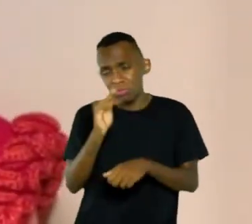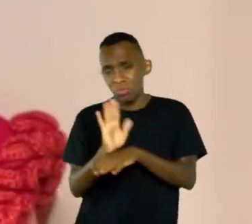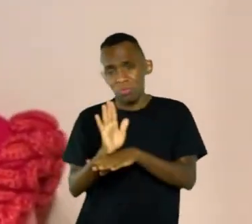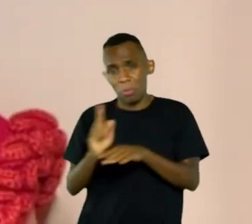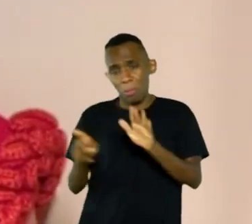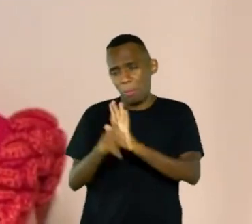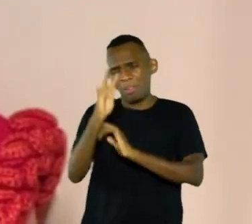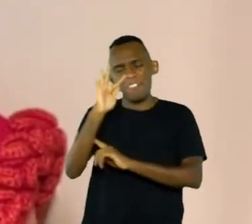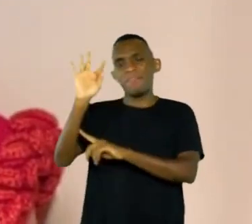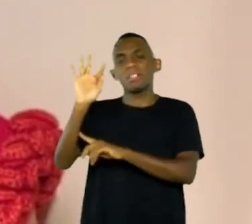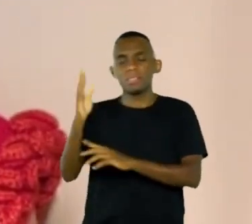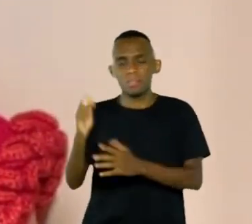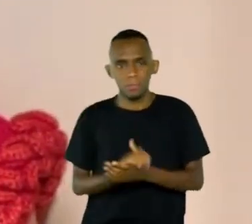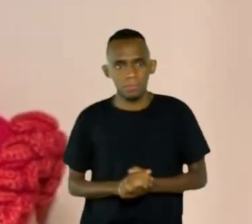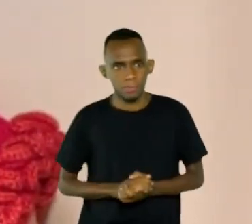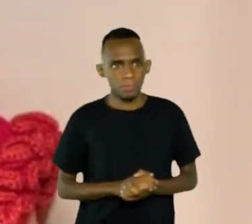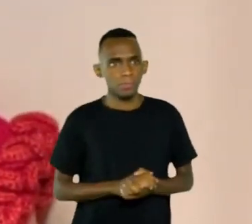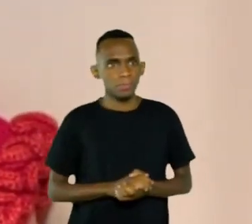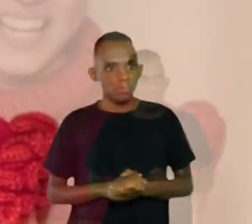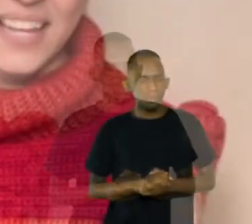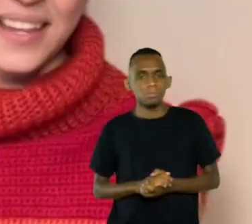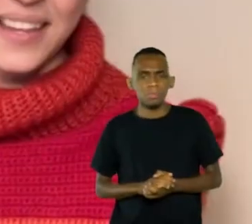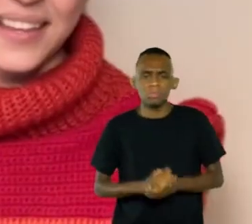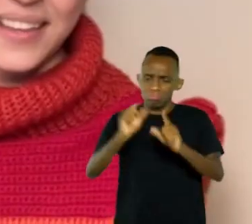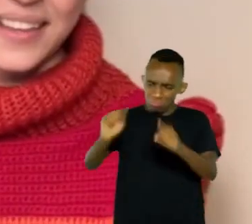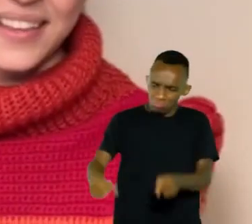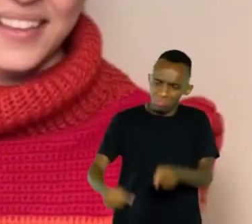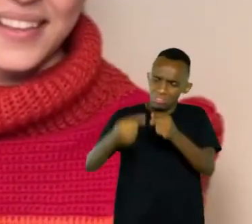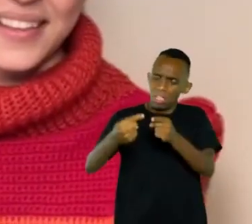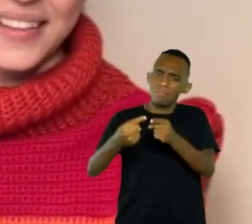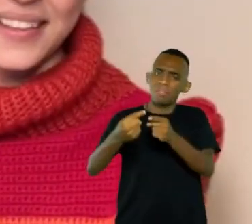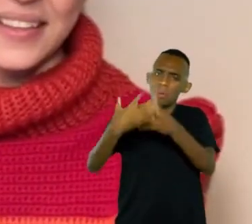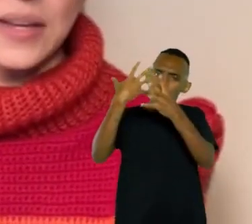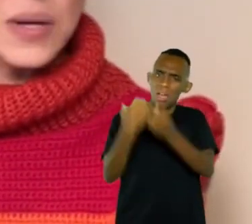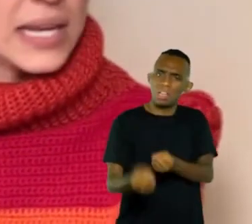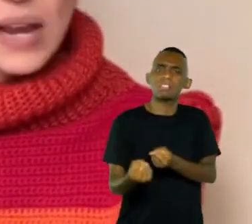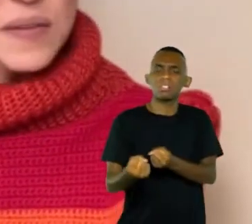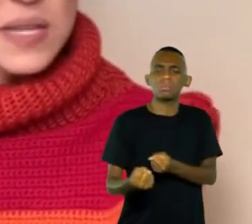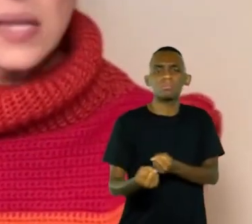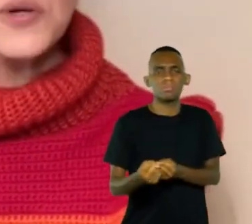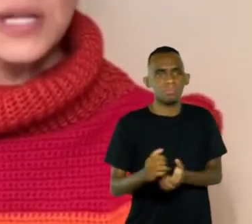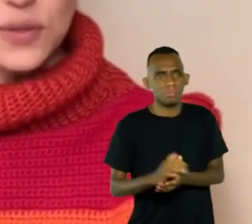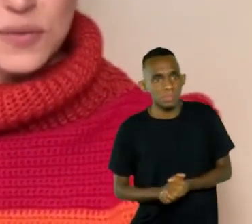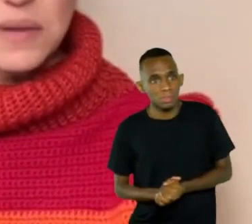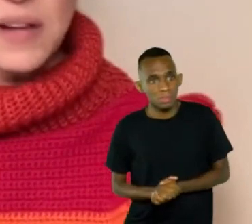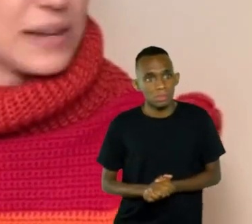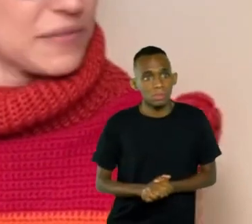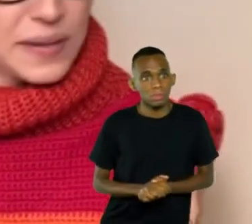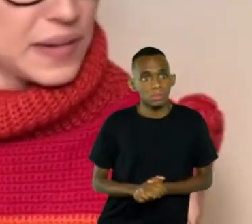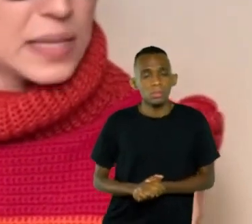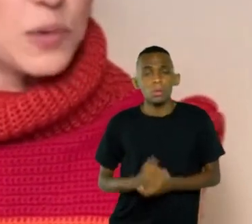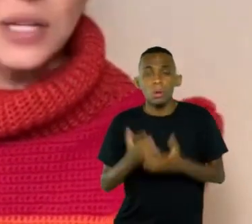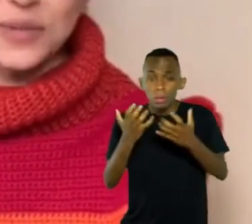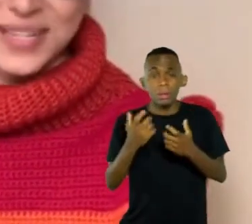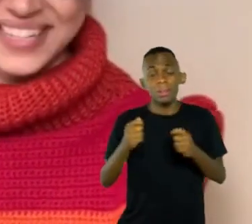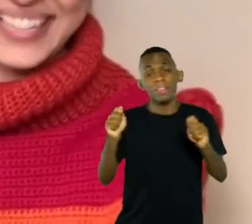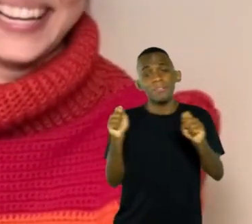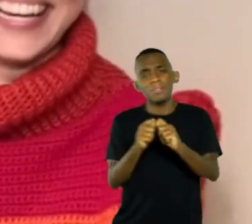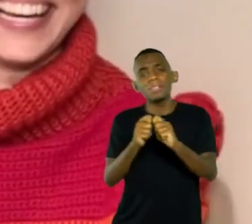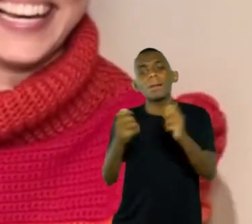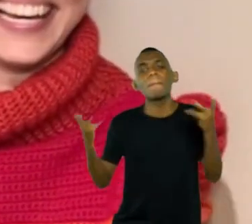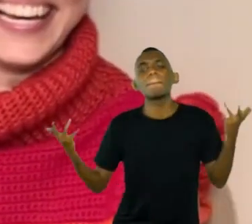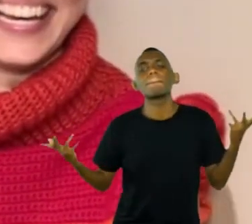né? E olhou para ela de frente para conseguir dar conta, né? Eu queria que ela fizesse bonito, vamos falar, faz bonito